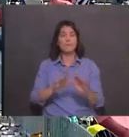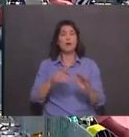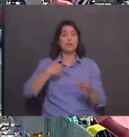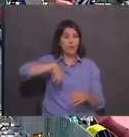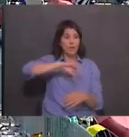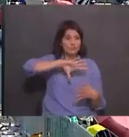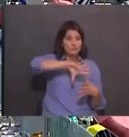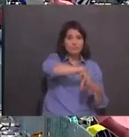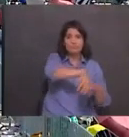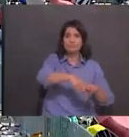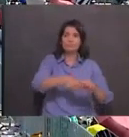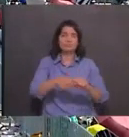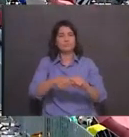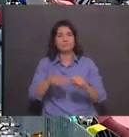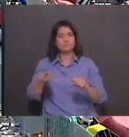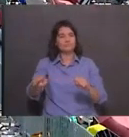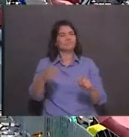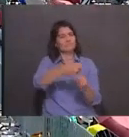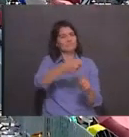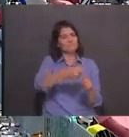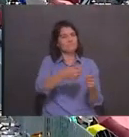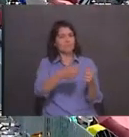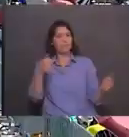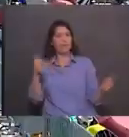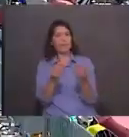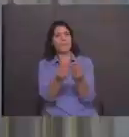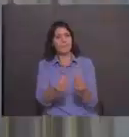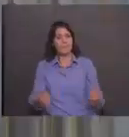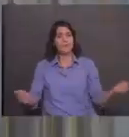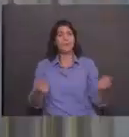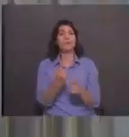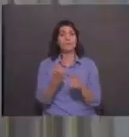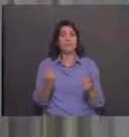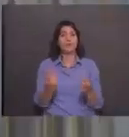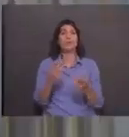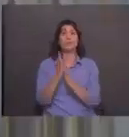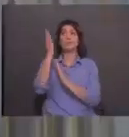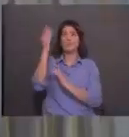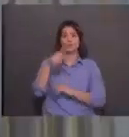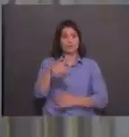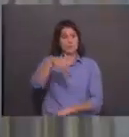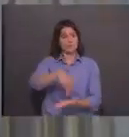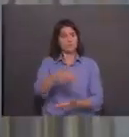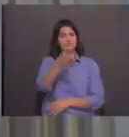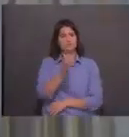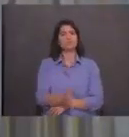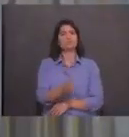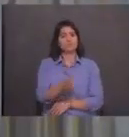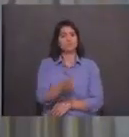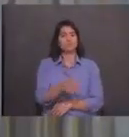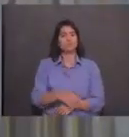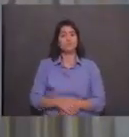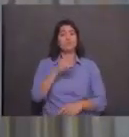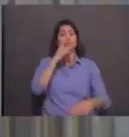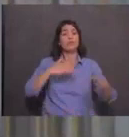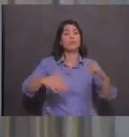ruína, procedendo com retidão na presença do nosso Deus. E todo o